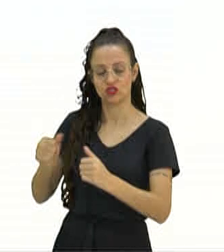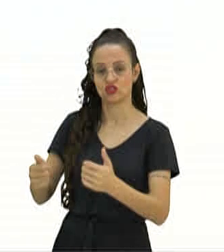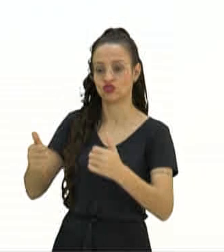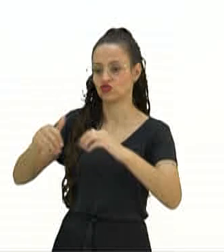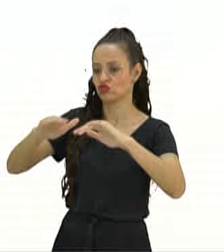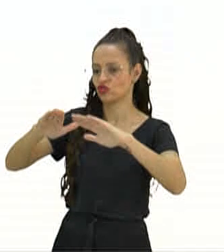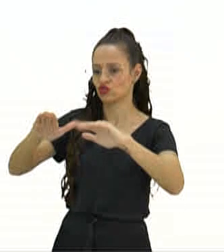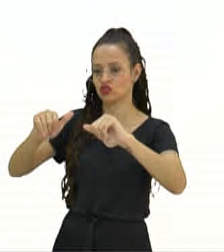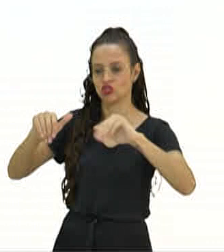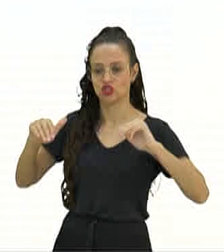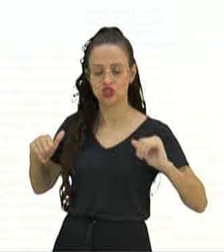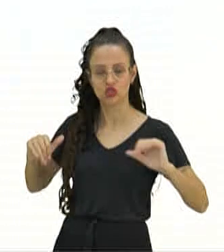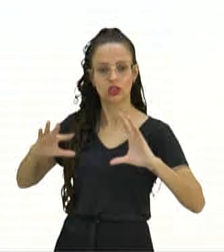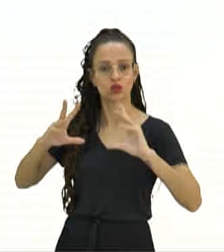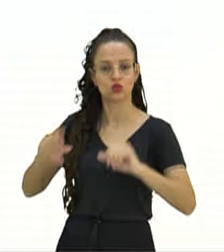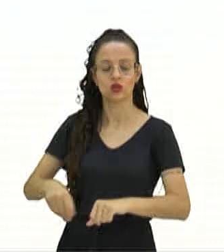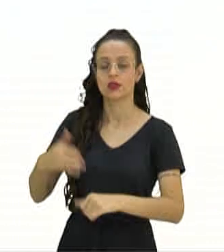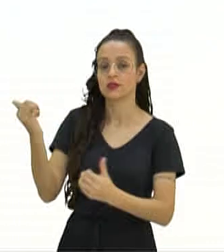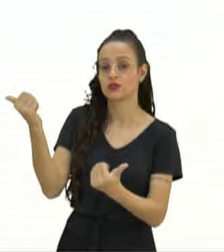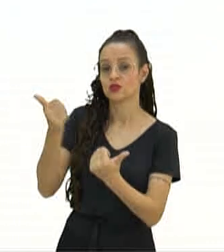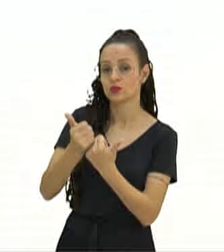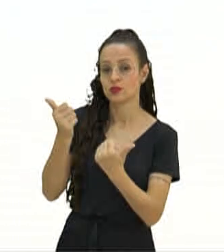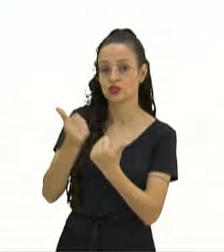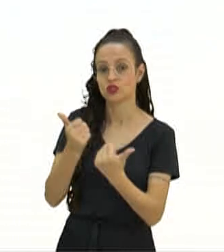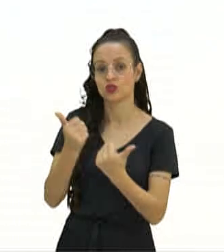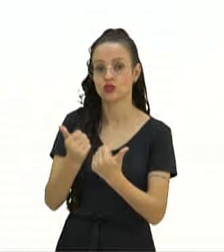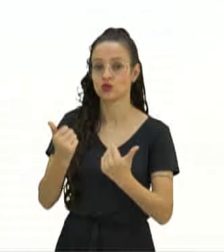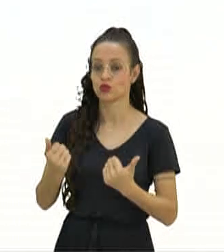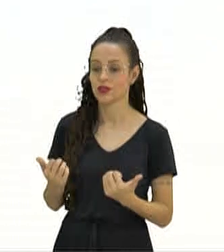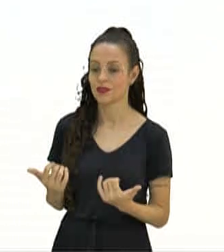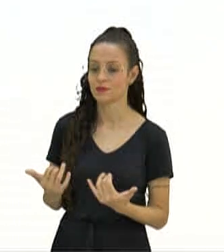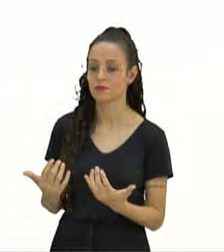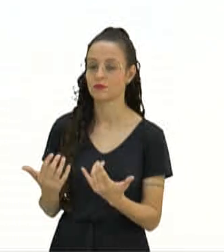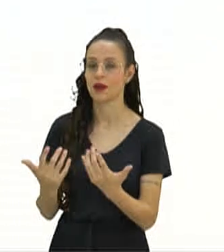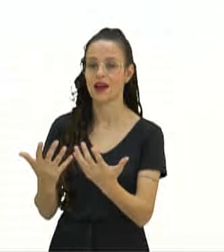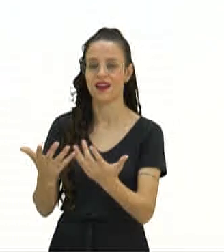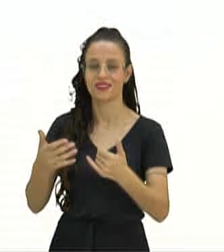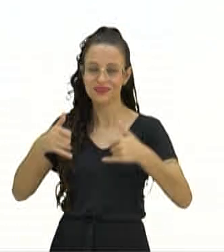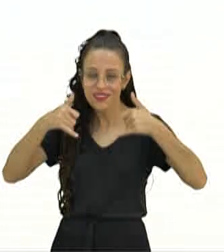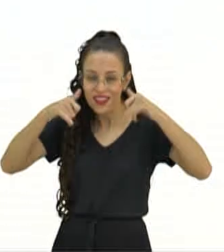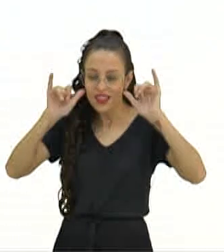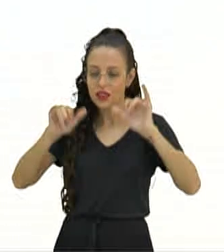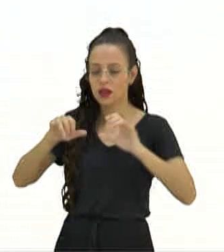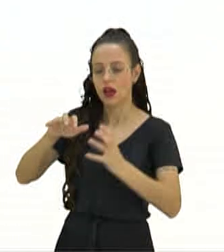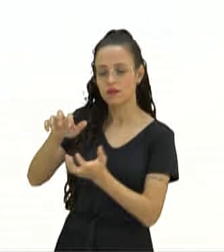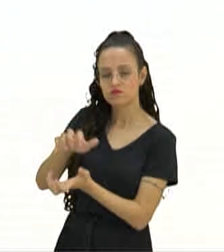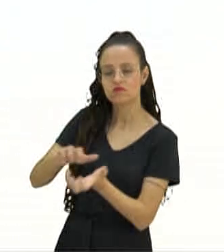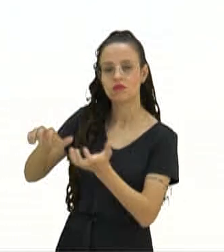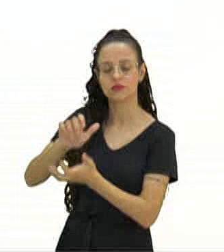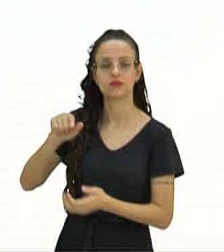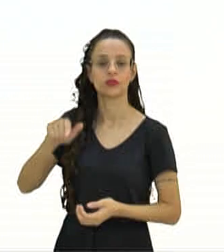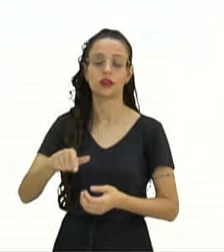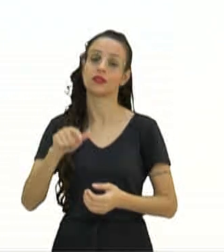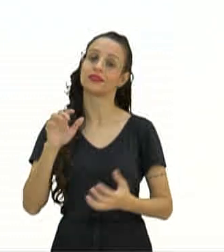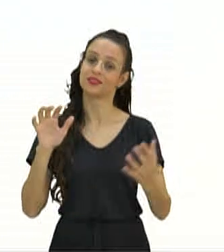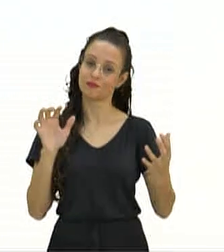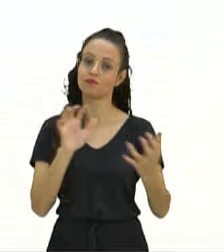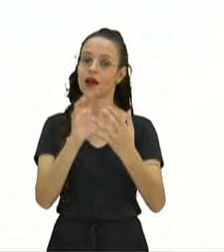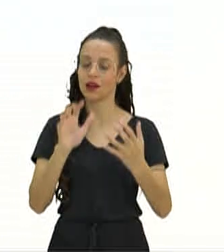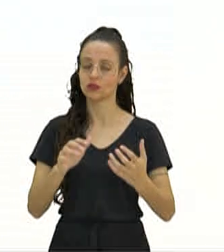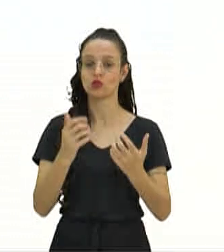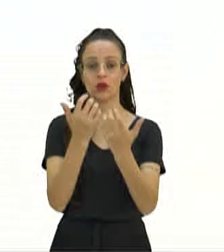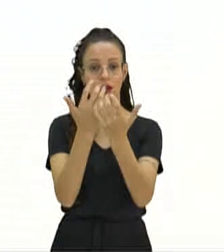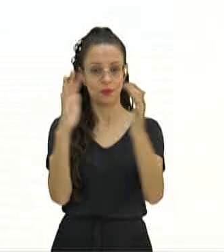vegetal original, que é substituída pelas pastagens e pelas lavouras. Dessas derivam impactos ambientais